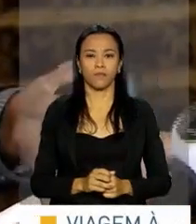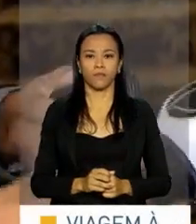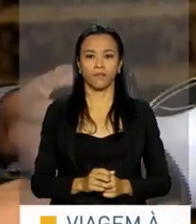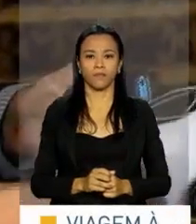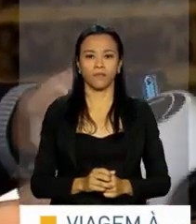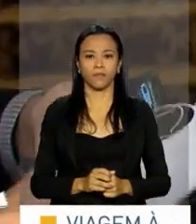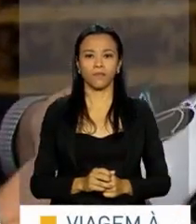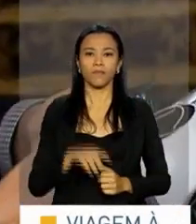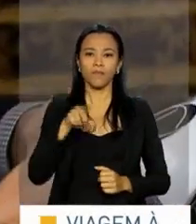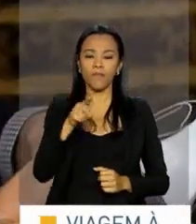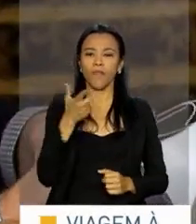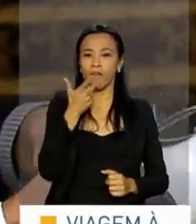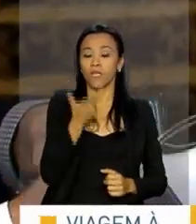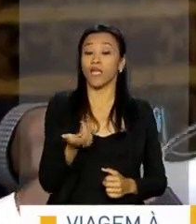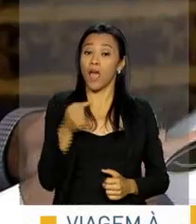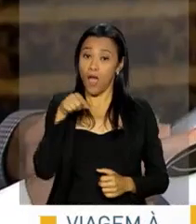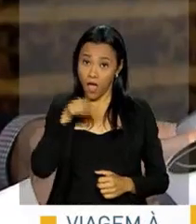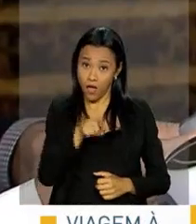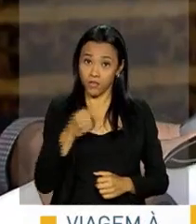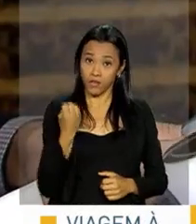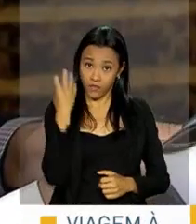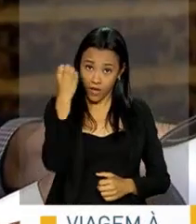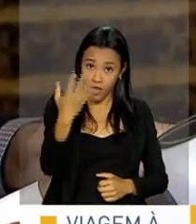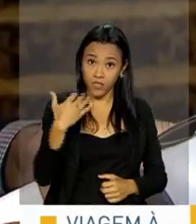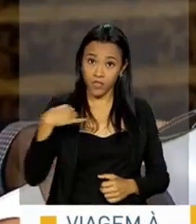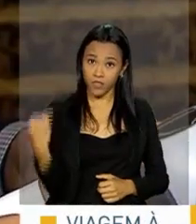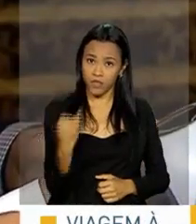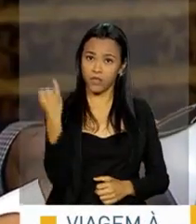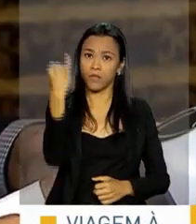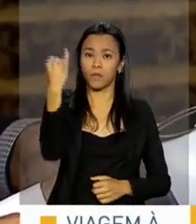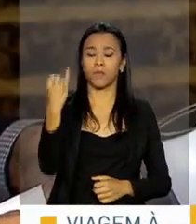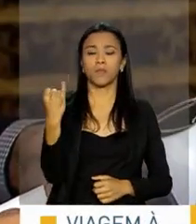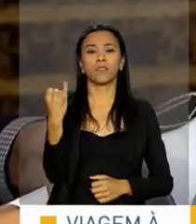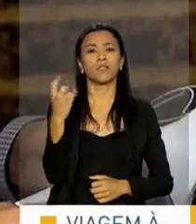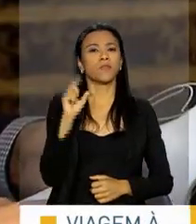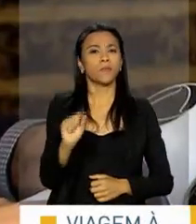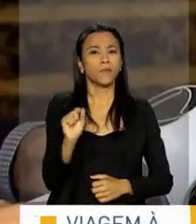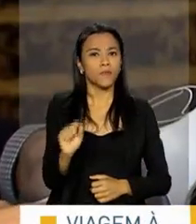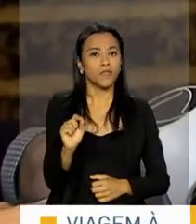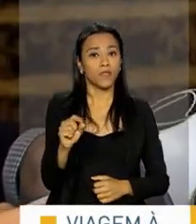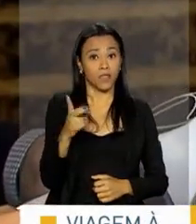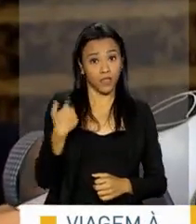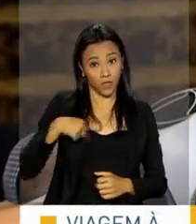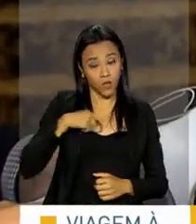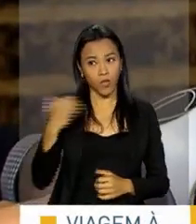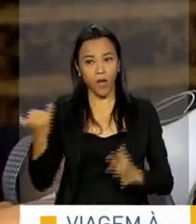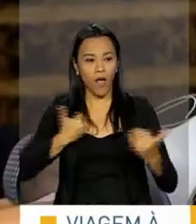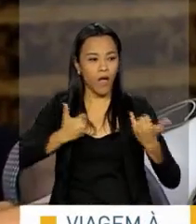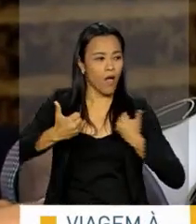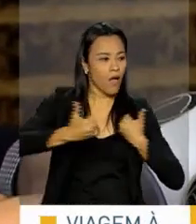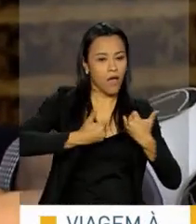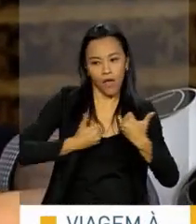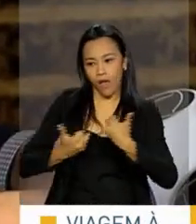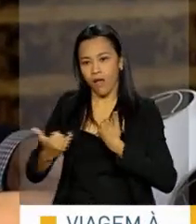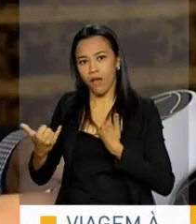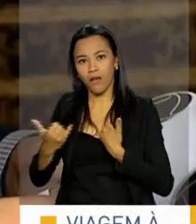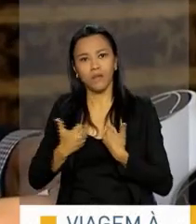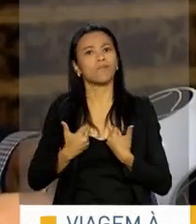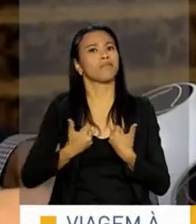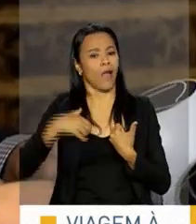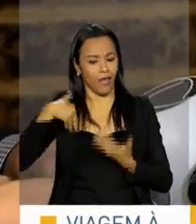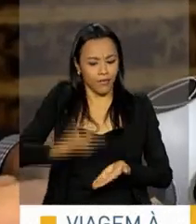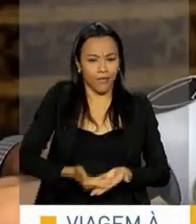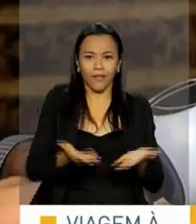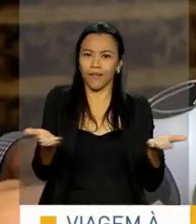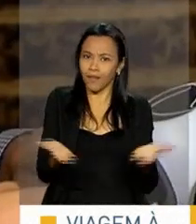Acho que uma viagem está sendo muito, muito importante, muito interessante. As sinalizações que a gente está ouvindo, principalmente até agora